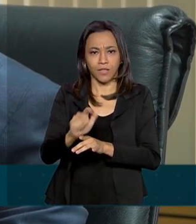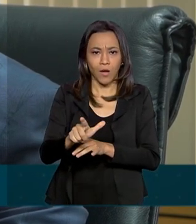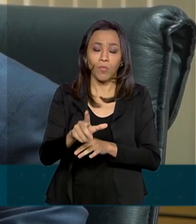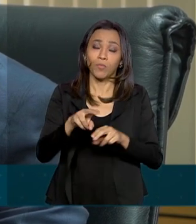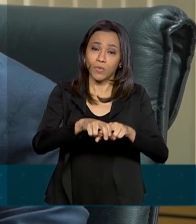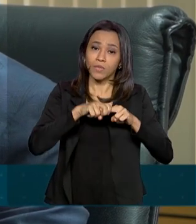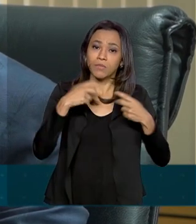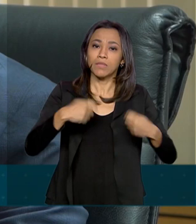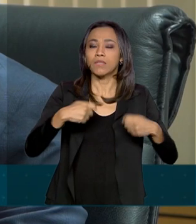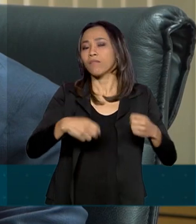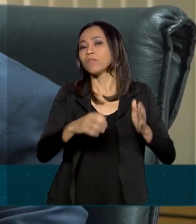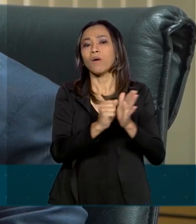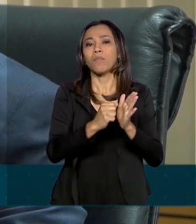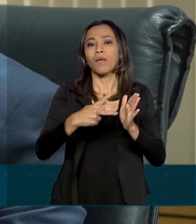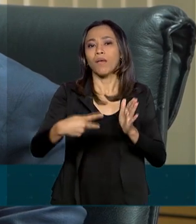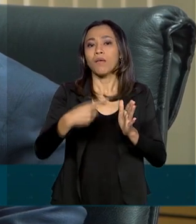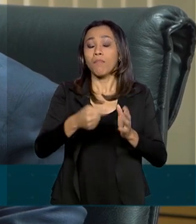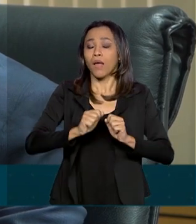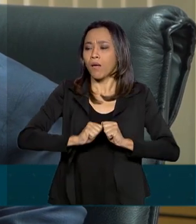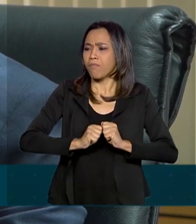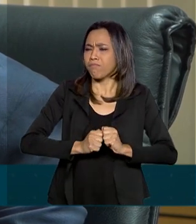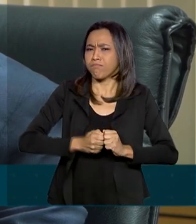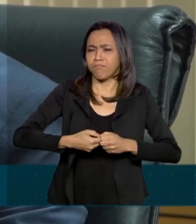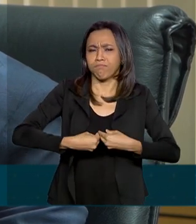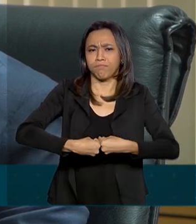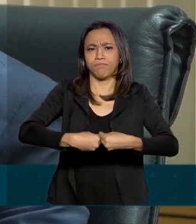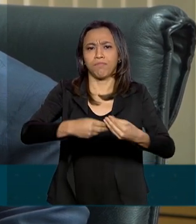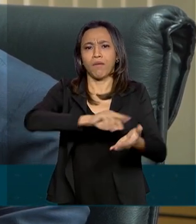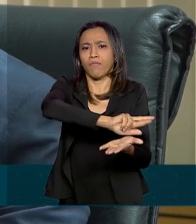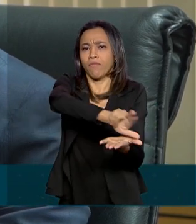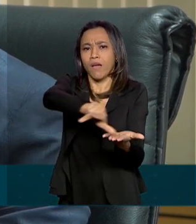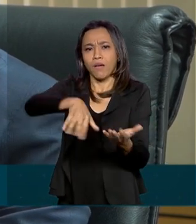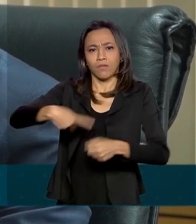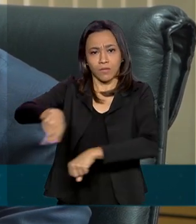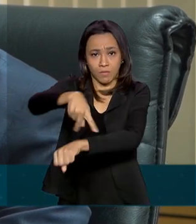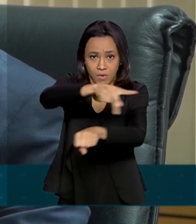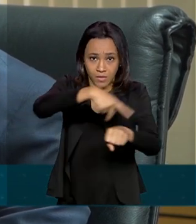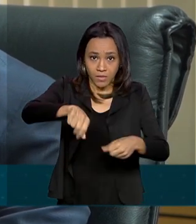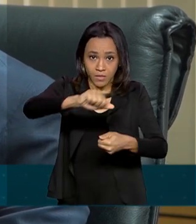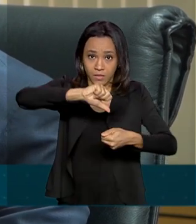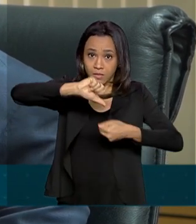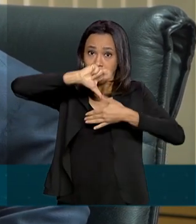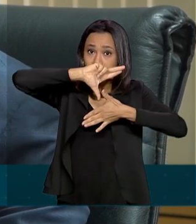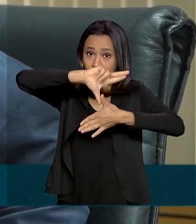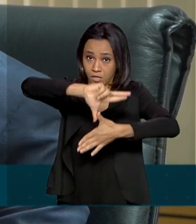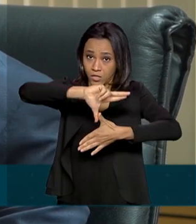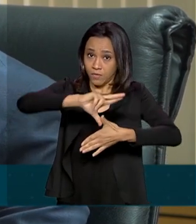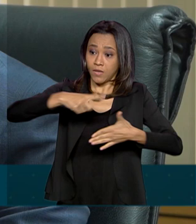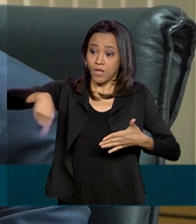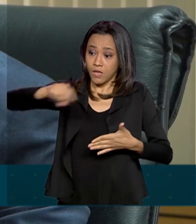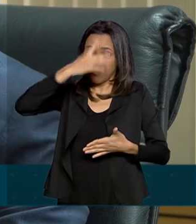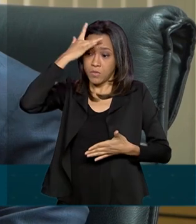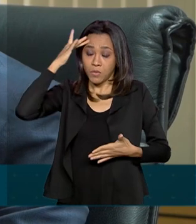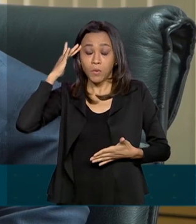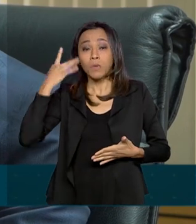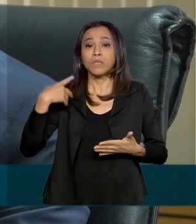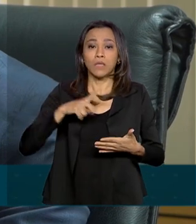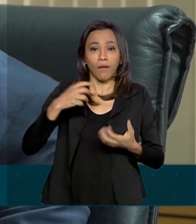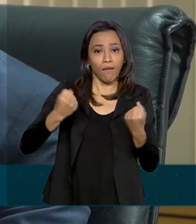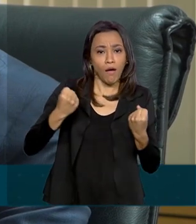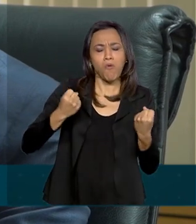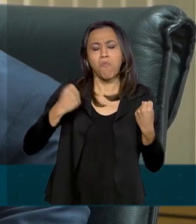a atuação desse instrumento nos demais países da América Latina, de modo que os condutores e proprietários de veículos possam circular